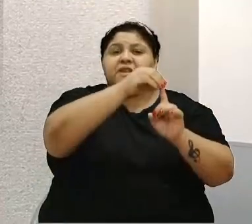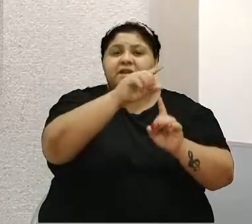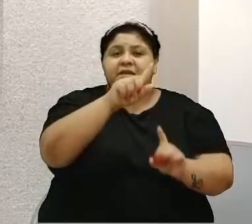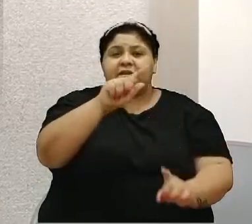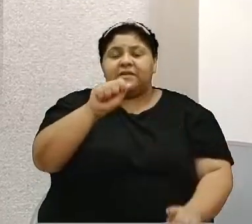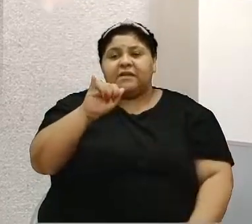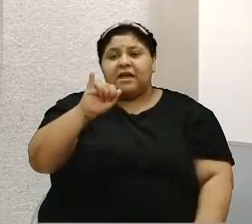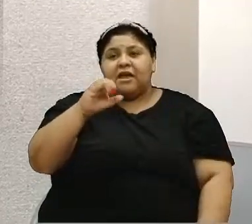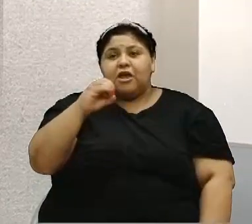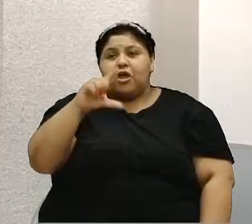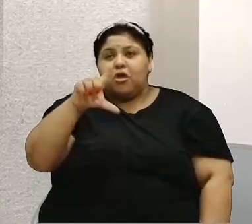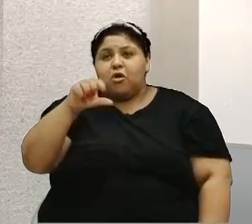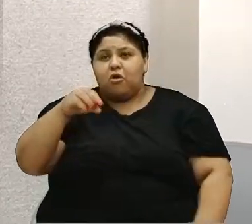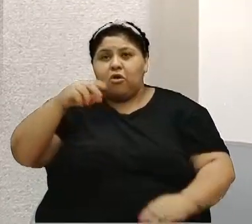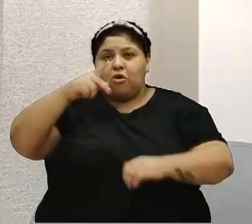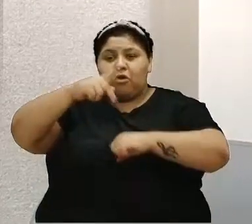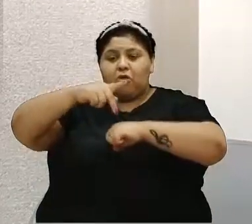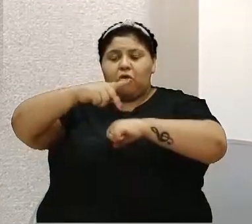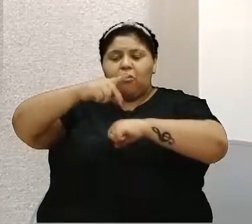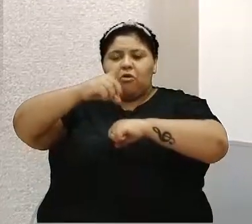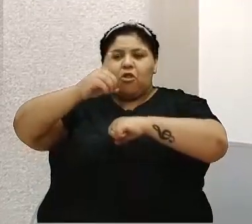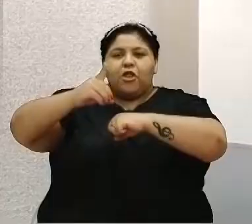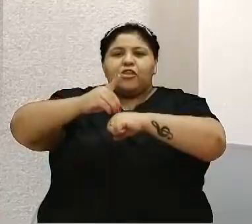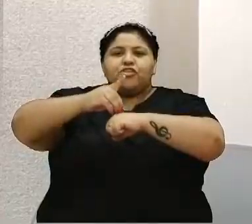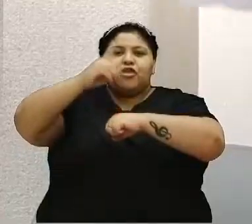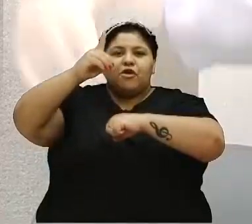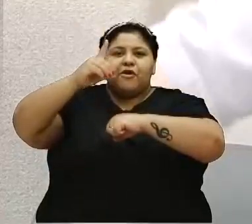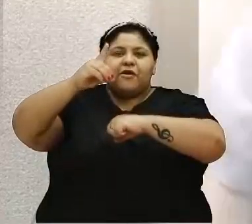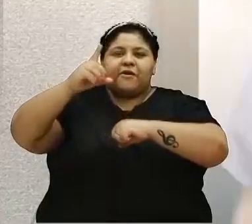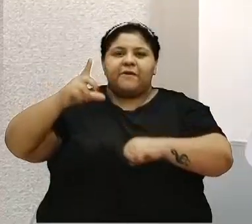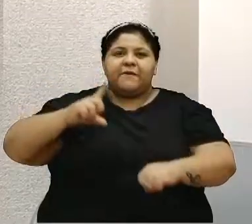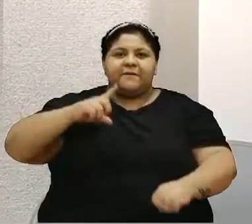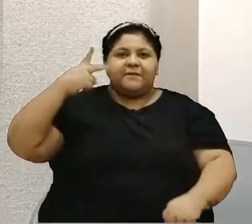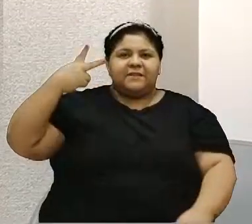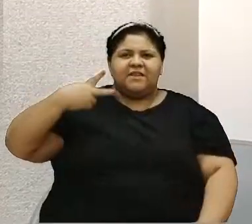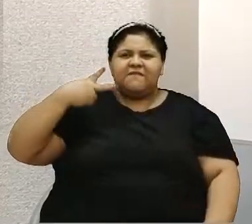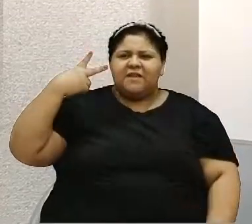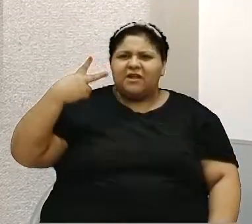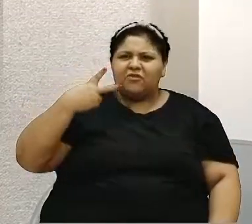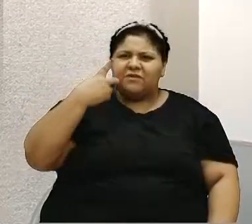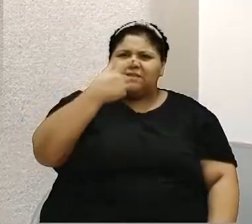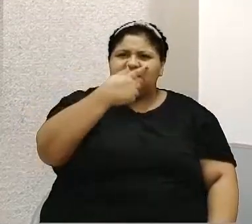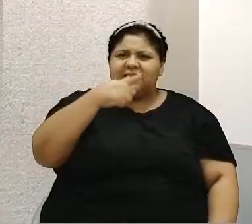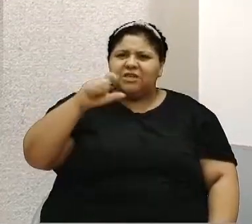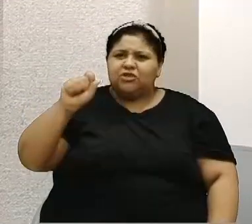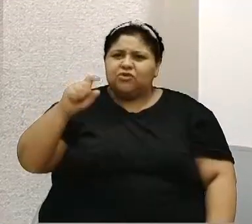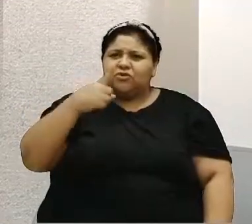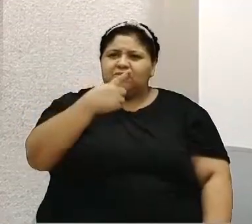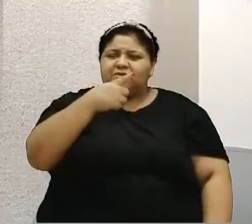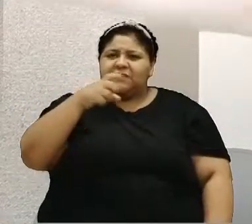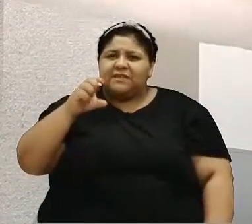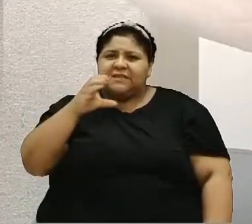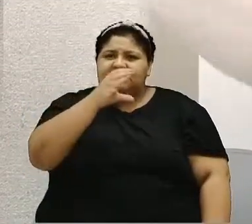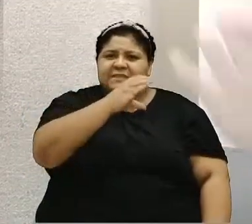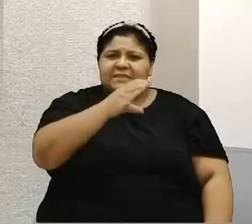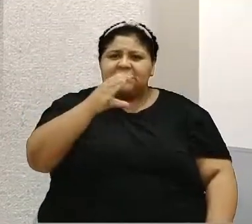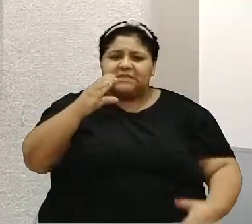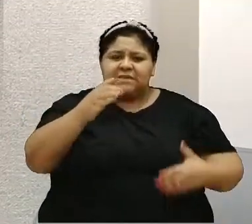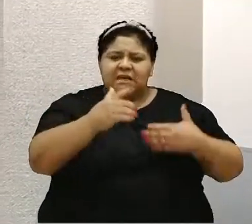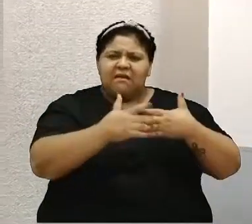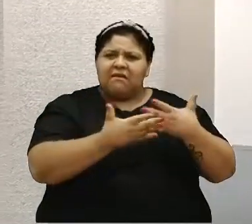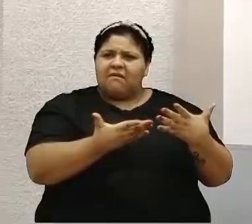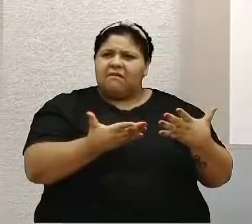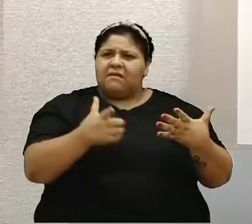um vereador tem 7, 8, 15 cargos de confiança. Tá? E tem exemplos pelo Brasil